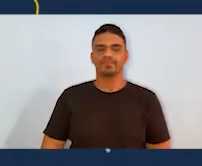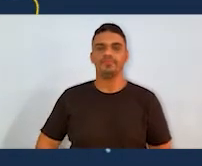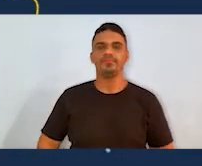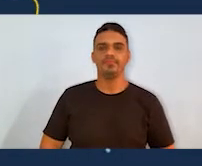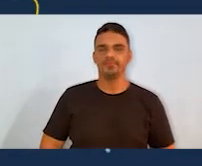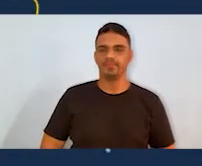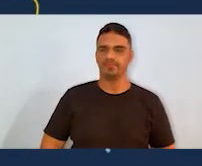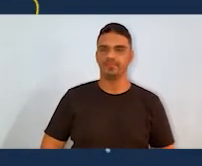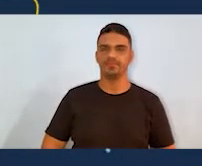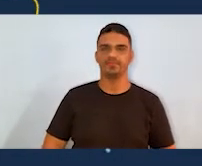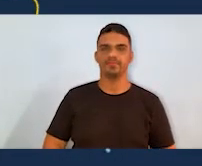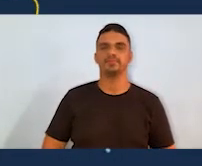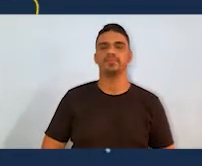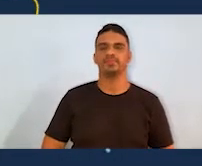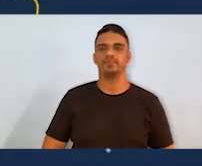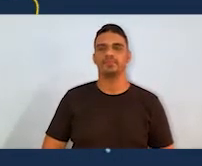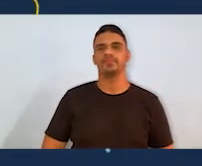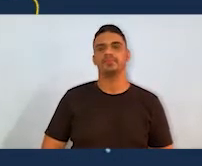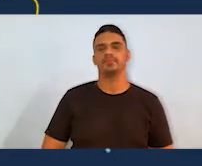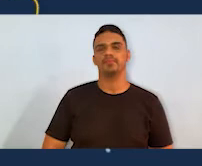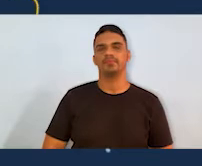alguma pergunta.